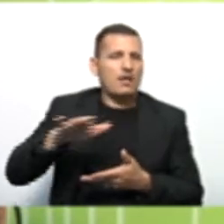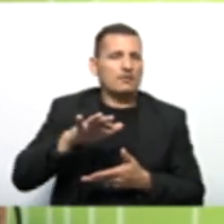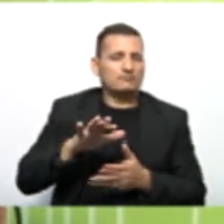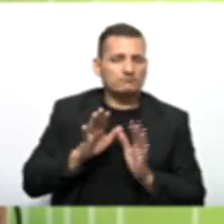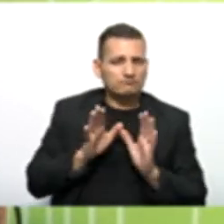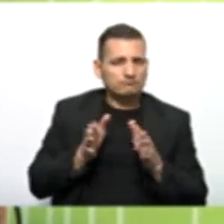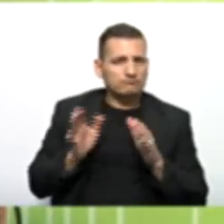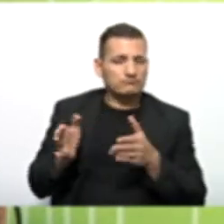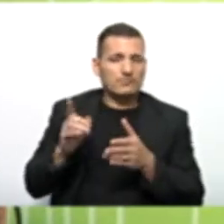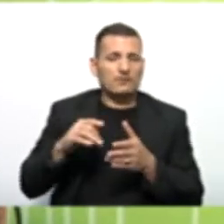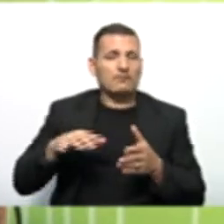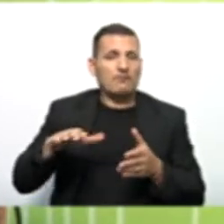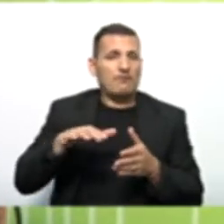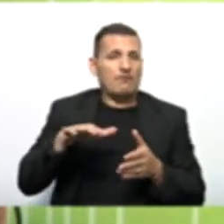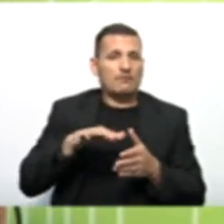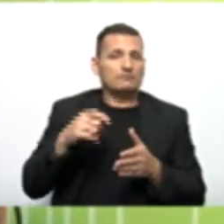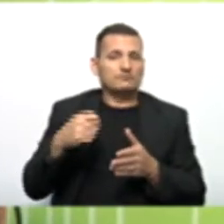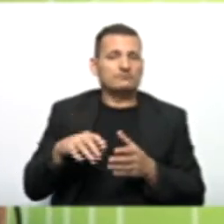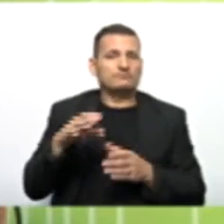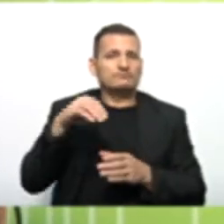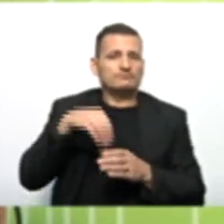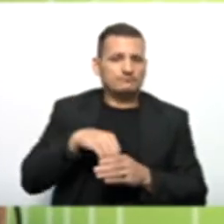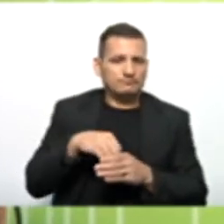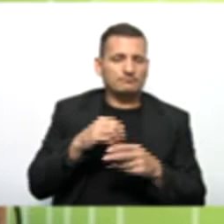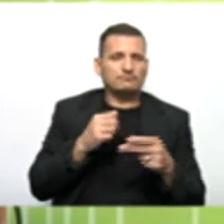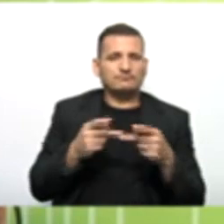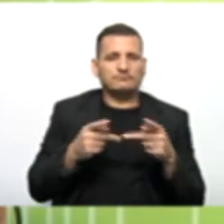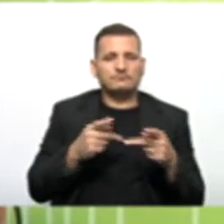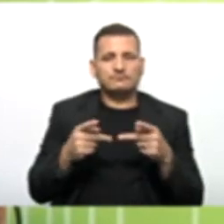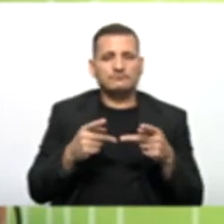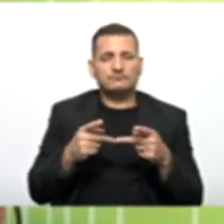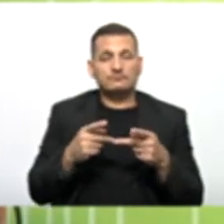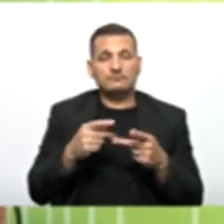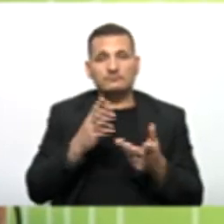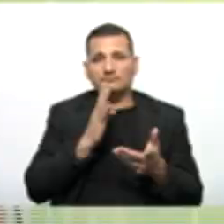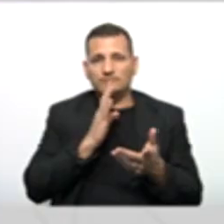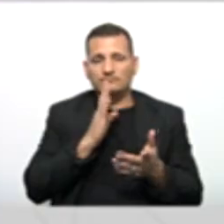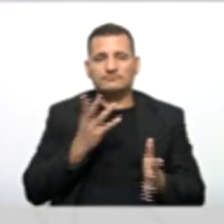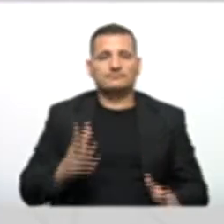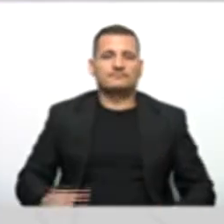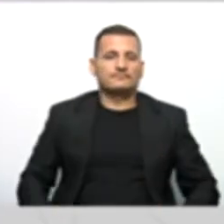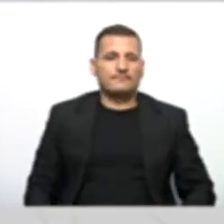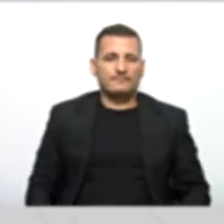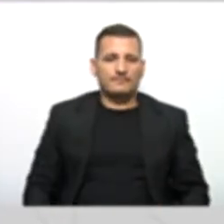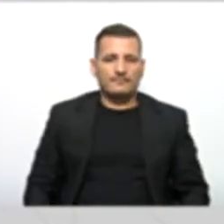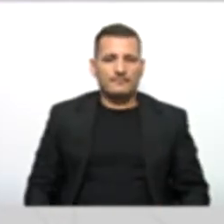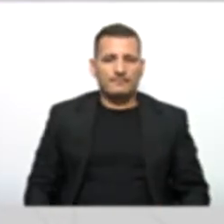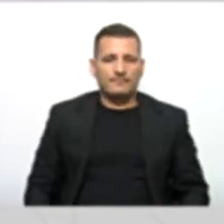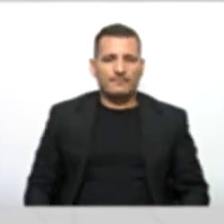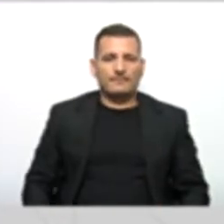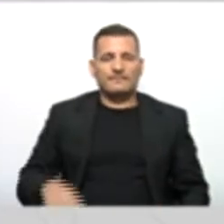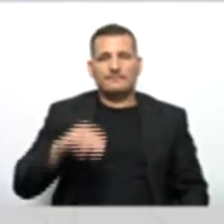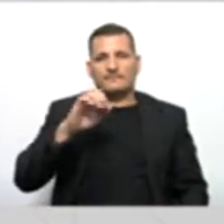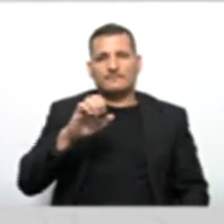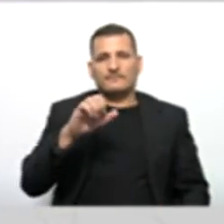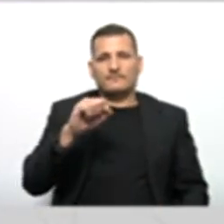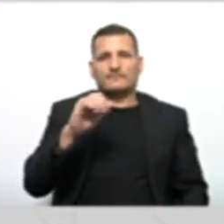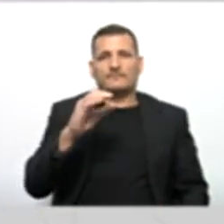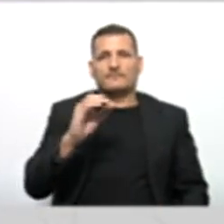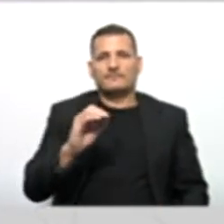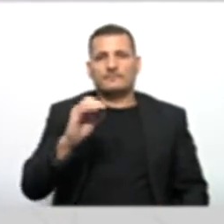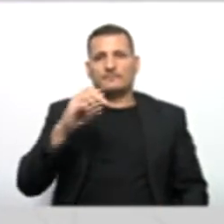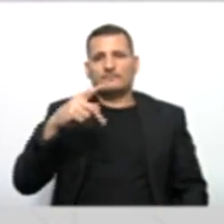gente está incluindo dentro do nosso processo, do nosso projeto. Então, bora conhecer aqui, gente. Eu tenho o meu escopo, que são as